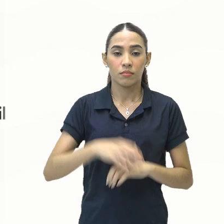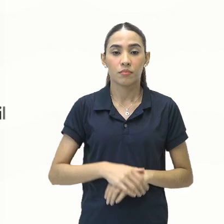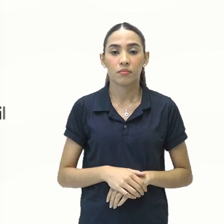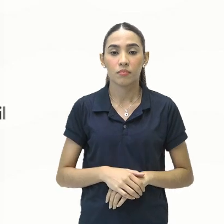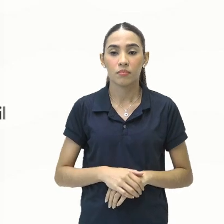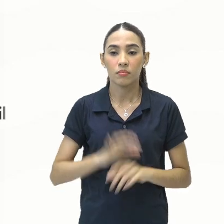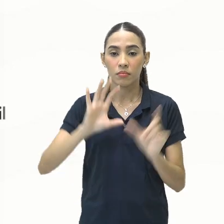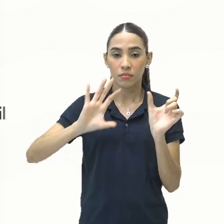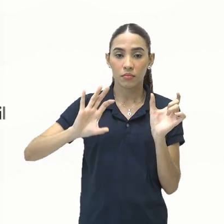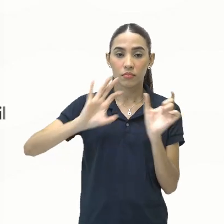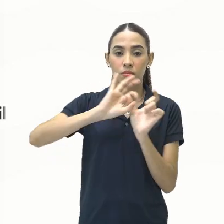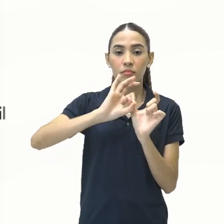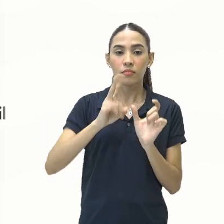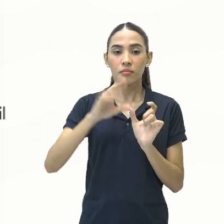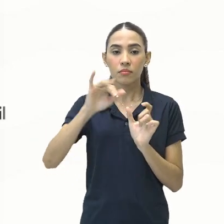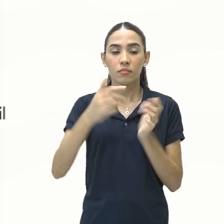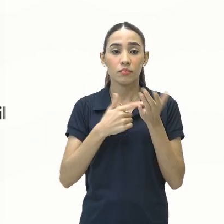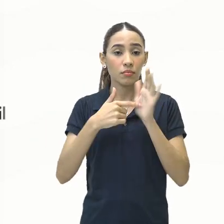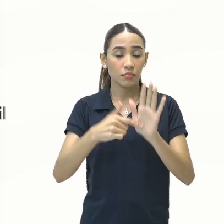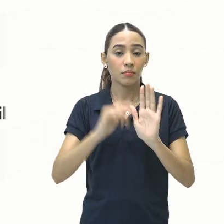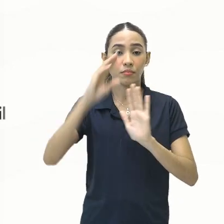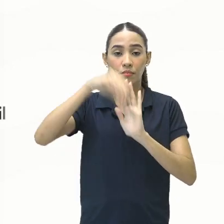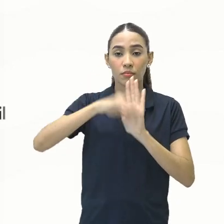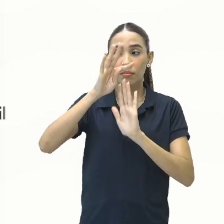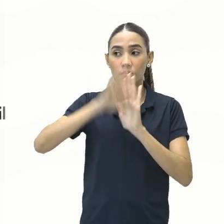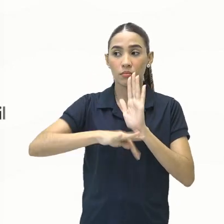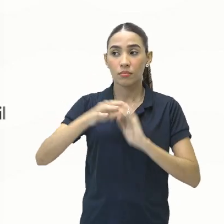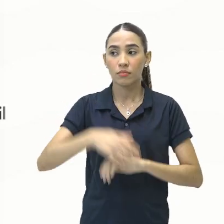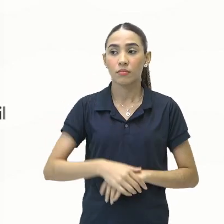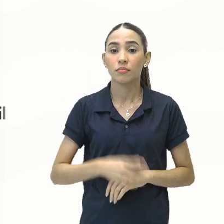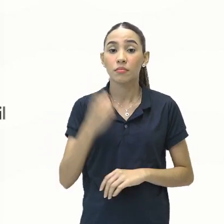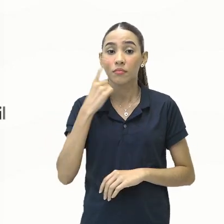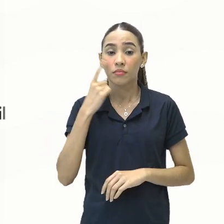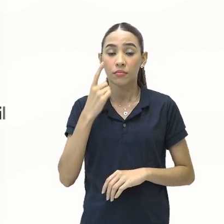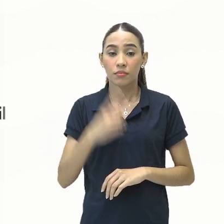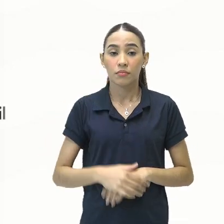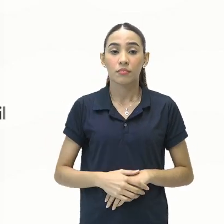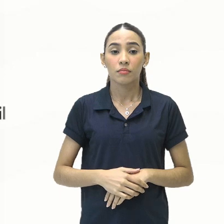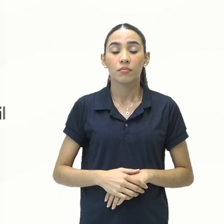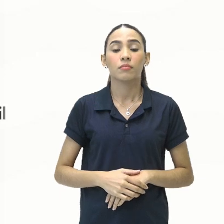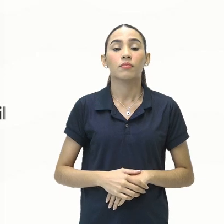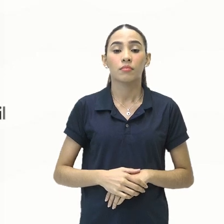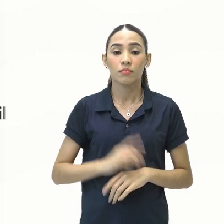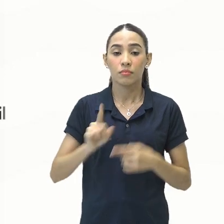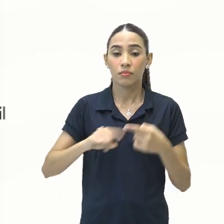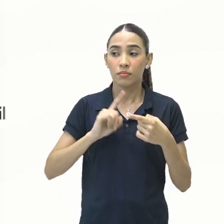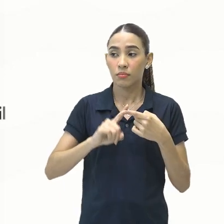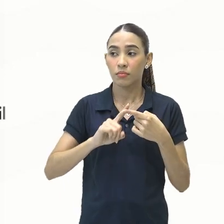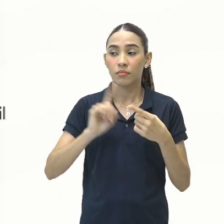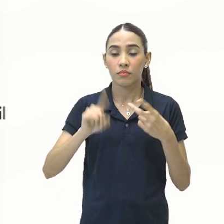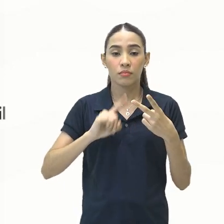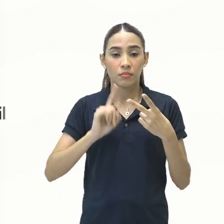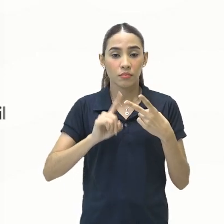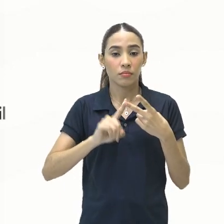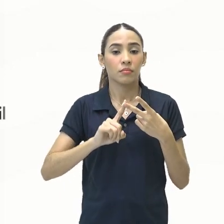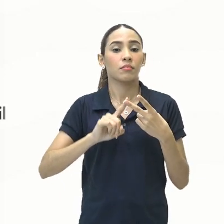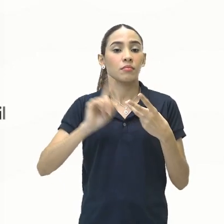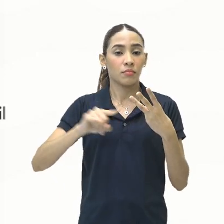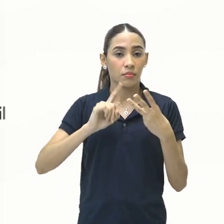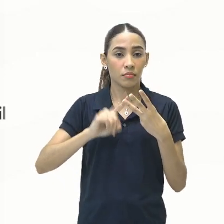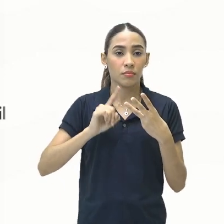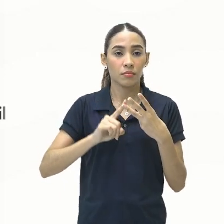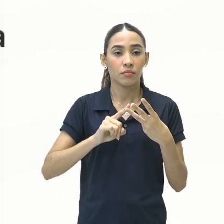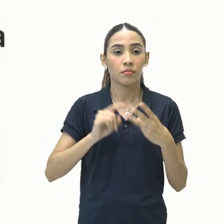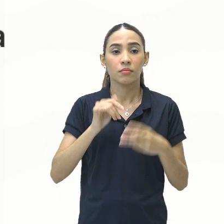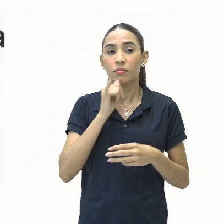Os nossos conectivos que vão aparecer no texto, que nós acabamos de ver. No entanto, em primeiro lugar, dessa forma,